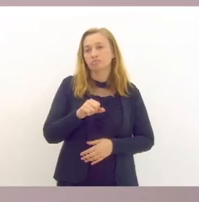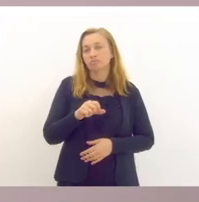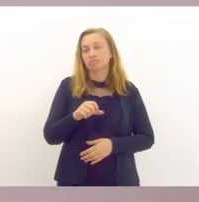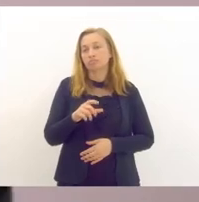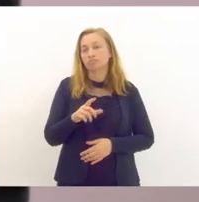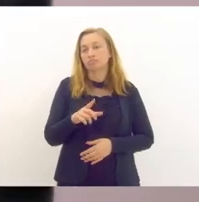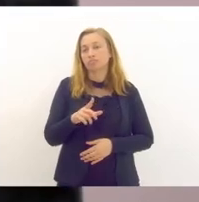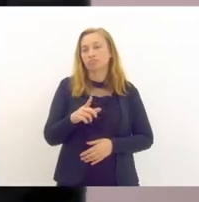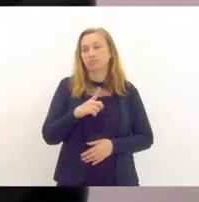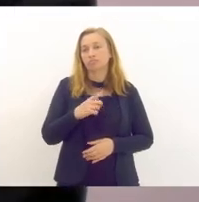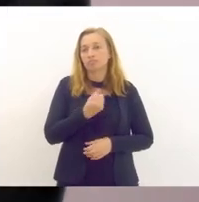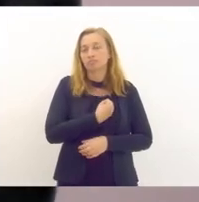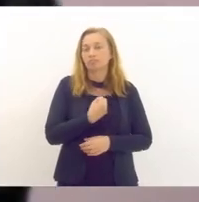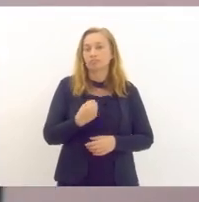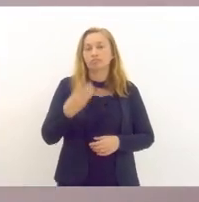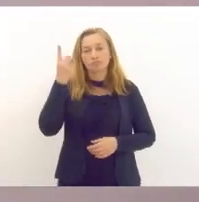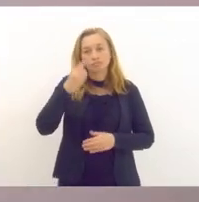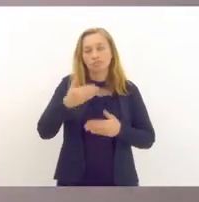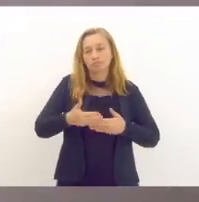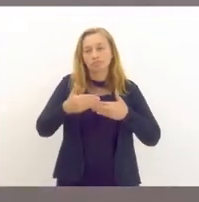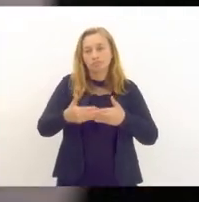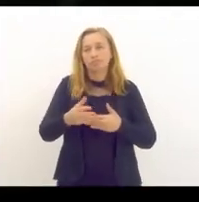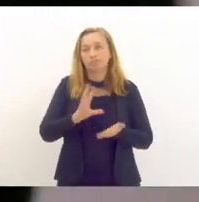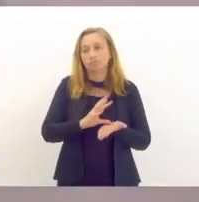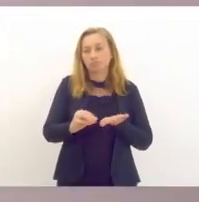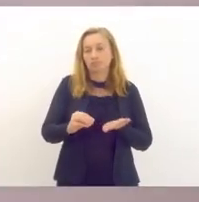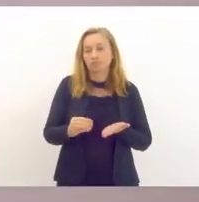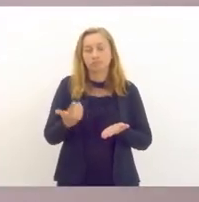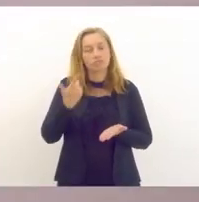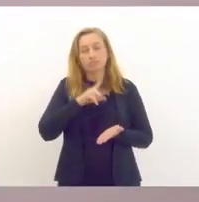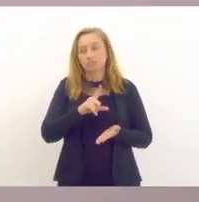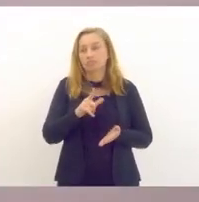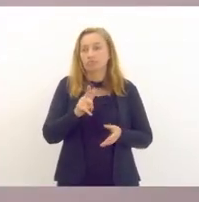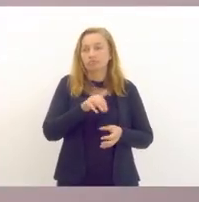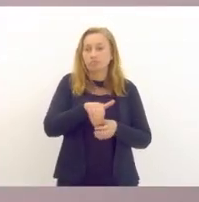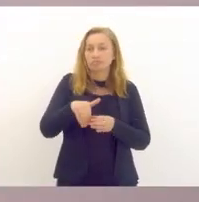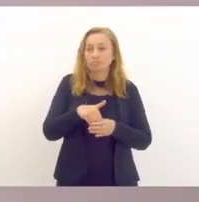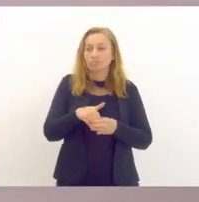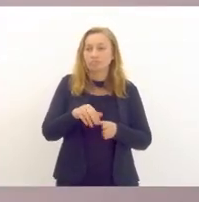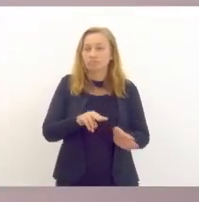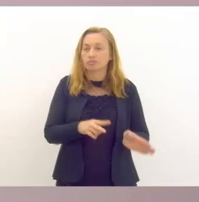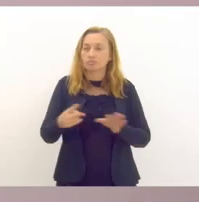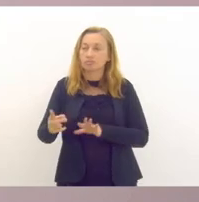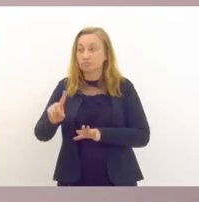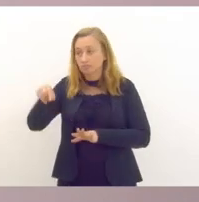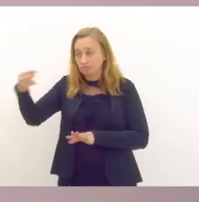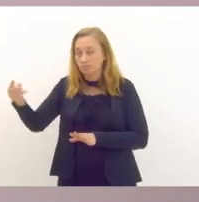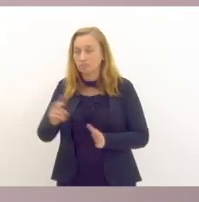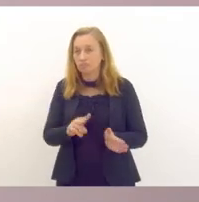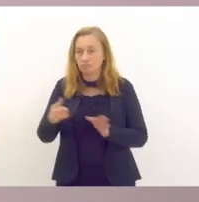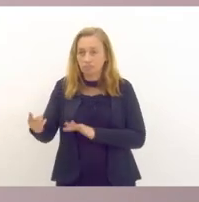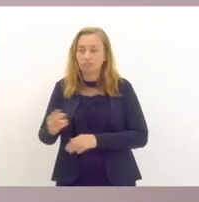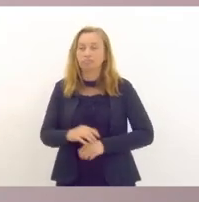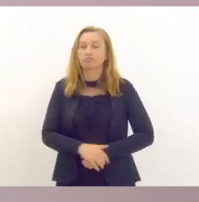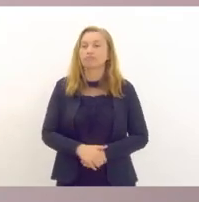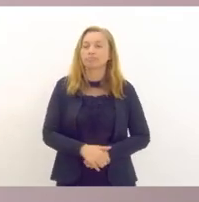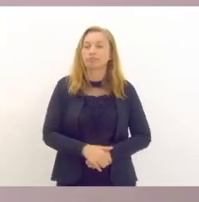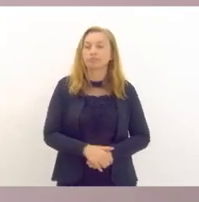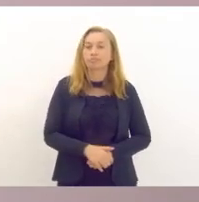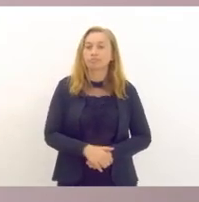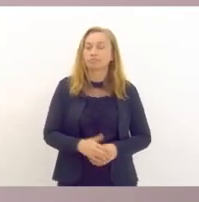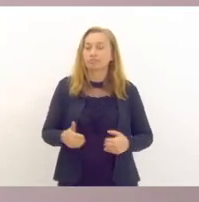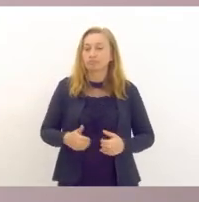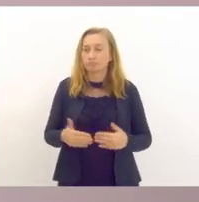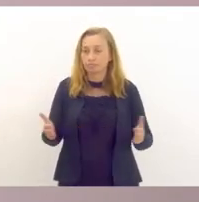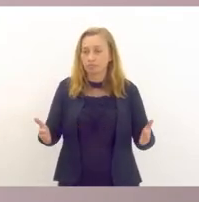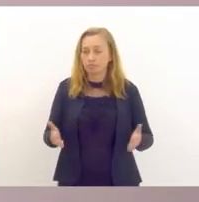avança nas pautas nas pautas que a gente não conseguiu votar essa semana vamos fazer lá na próxima semana assim é